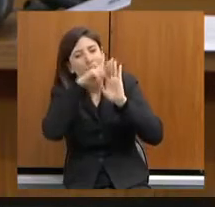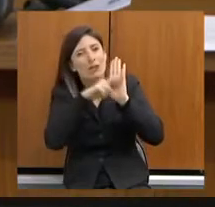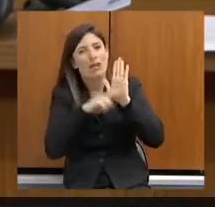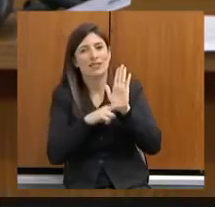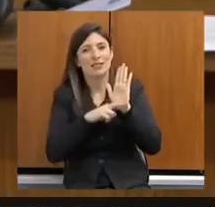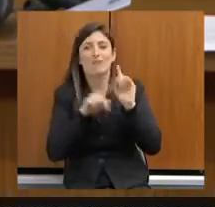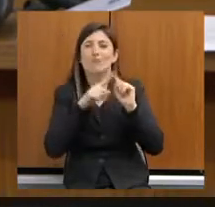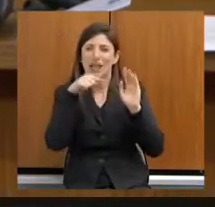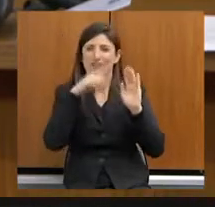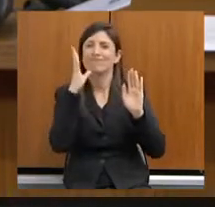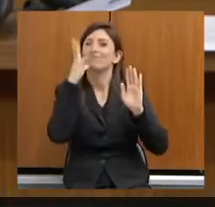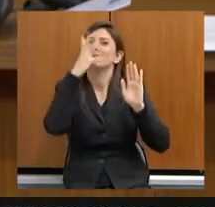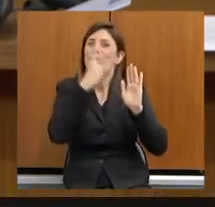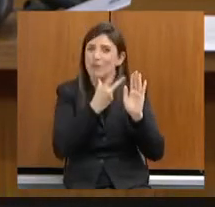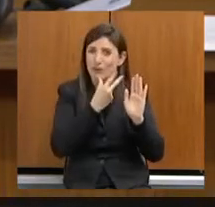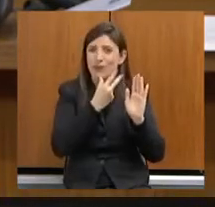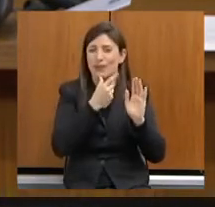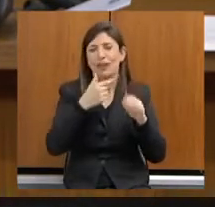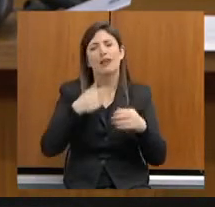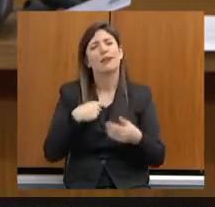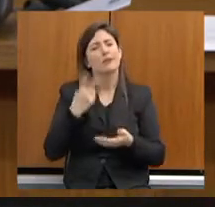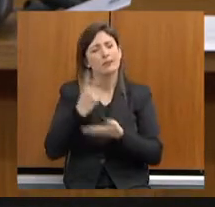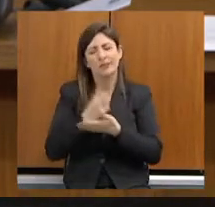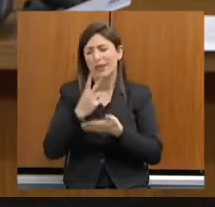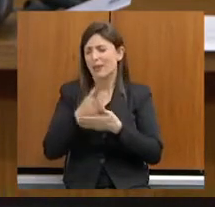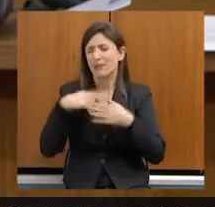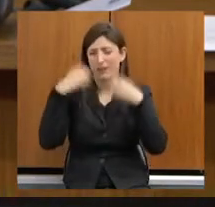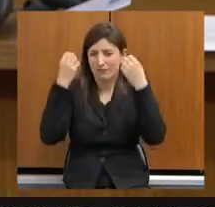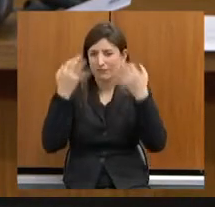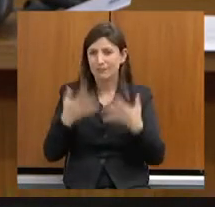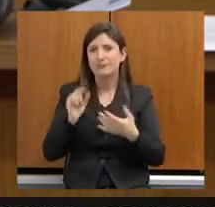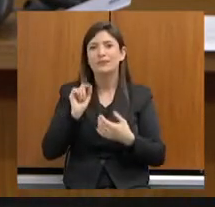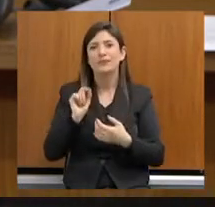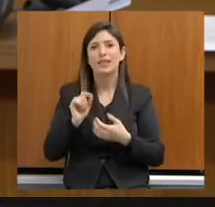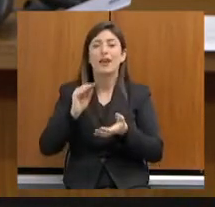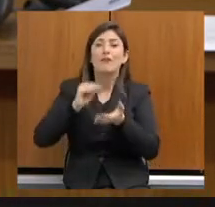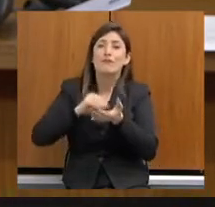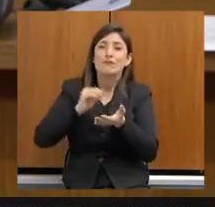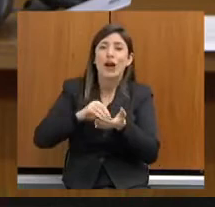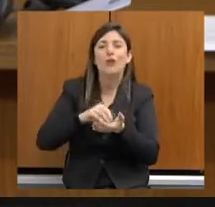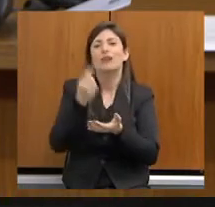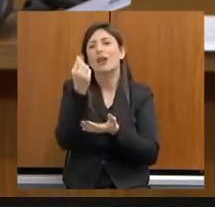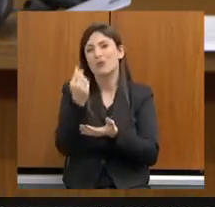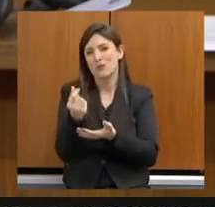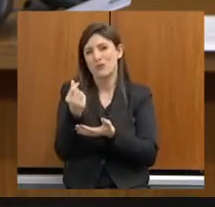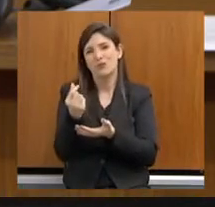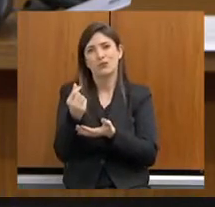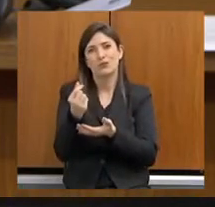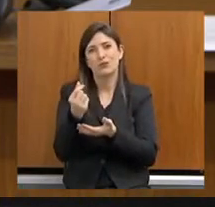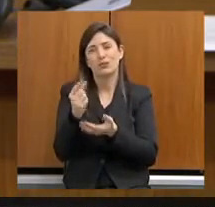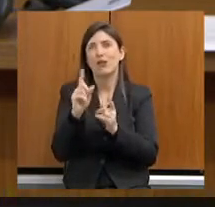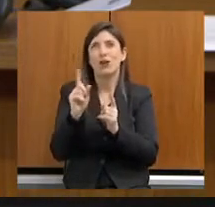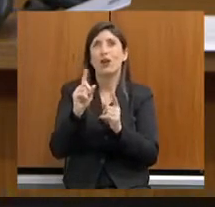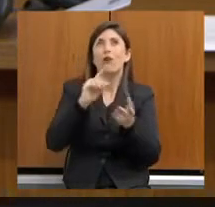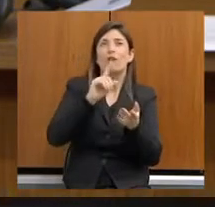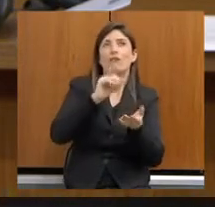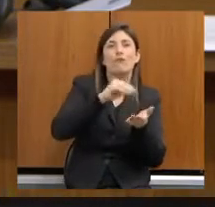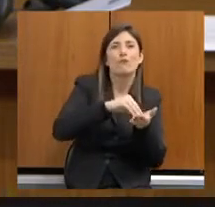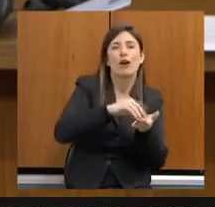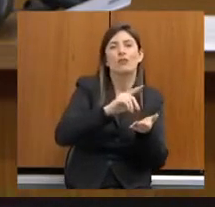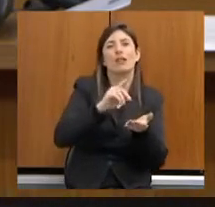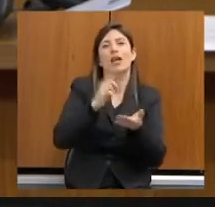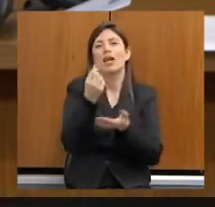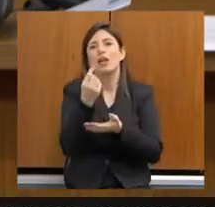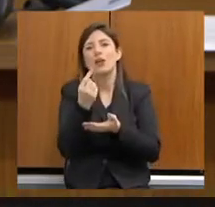demorado Mas eu sempre digo o que é faltam recursos não faltam recursos para os queijarias o